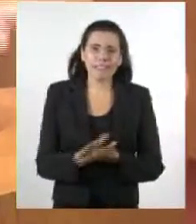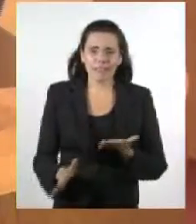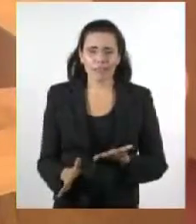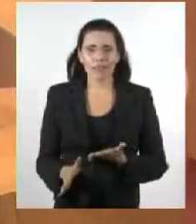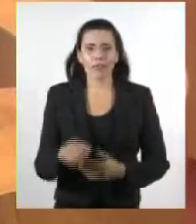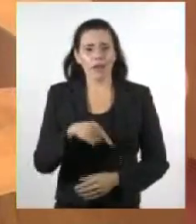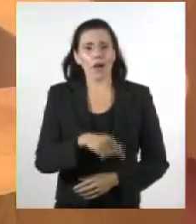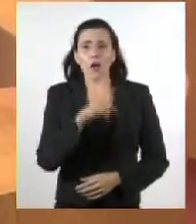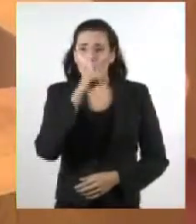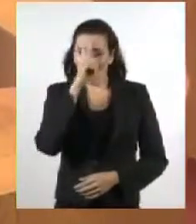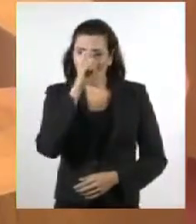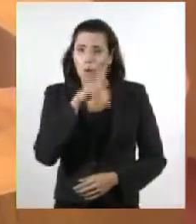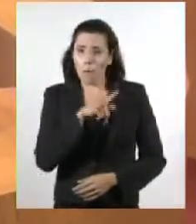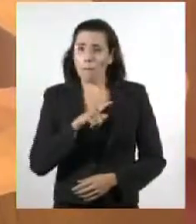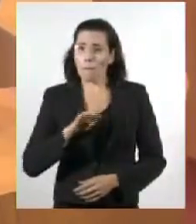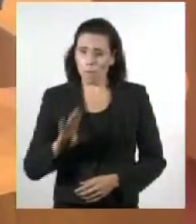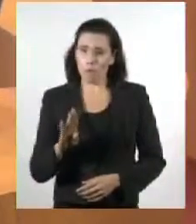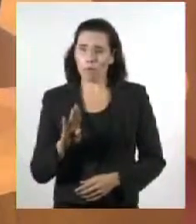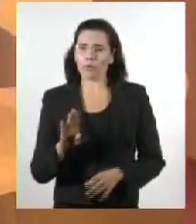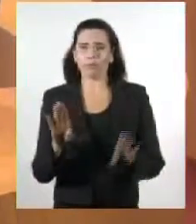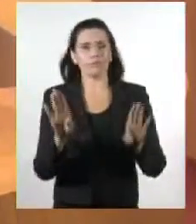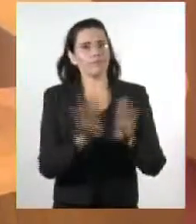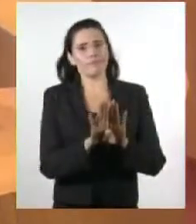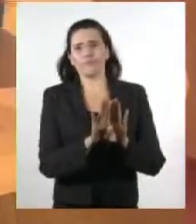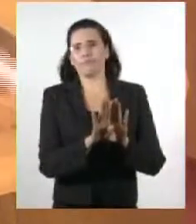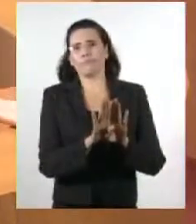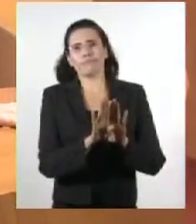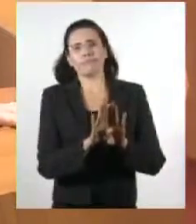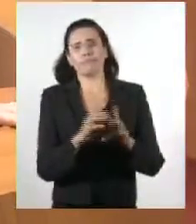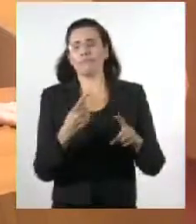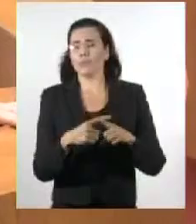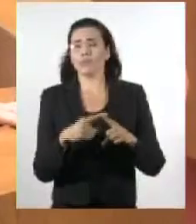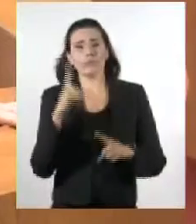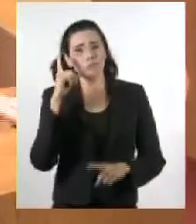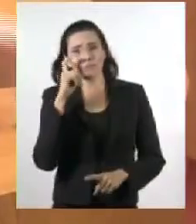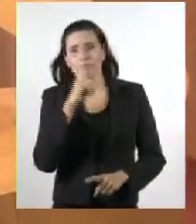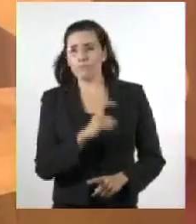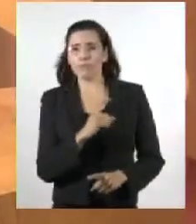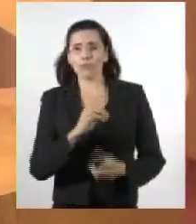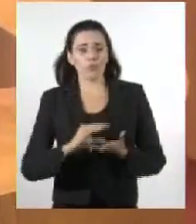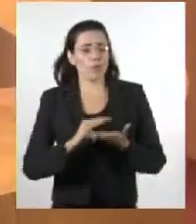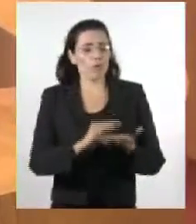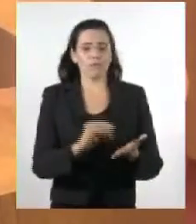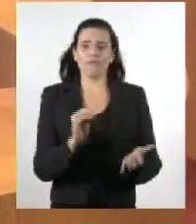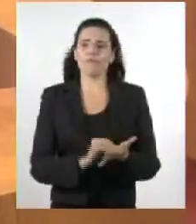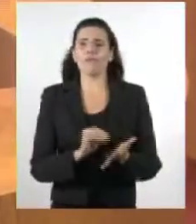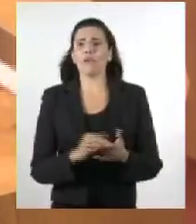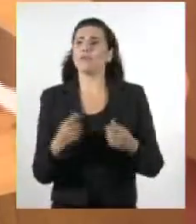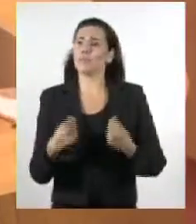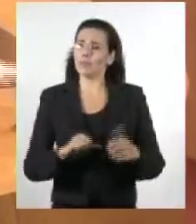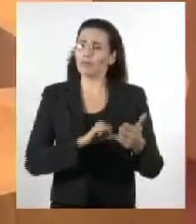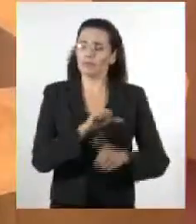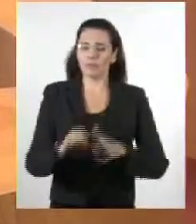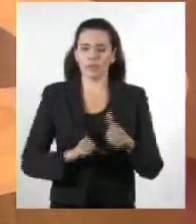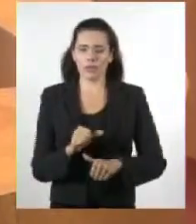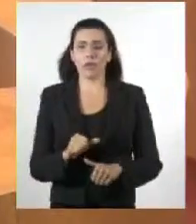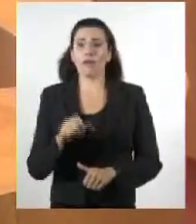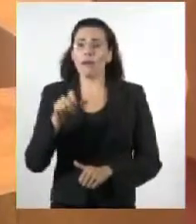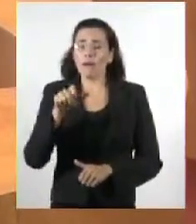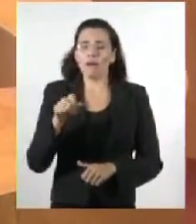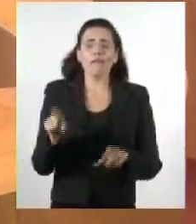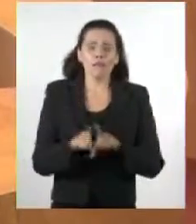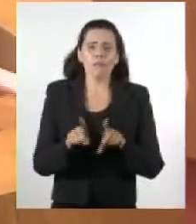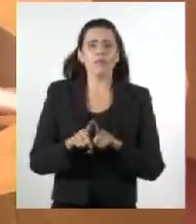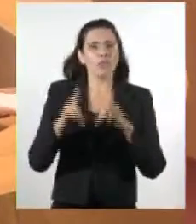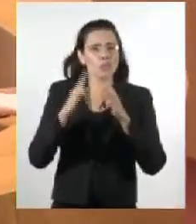portas, nós veremos o Hospital Aldenor Belo atender com mais dificuldade ainda, nós veremos as APAES, e principalmente a de